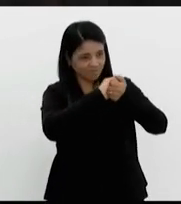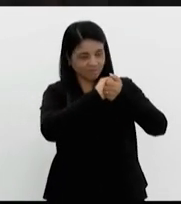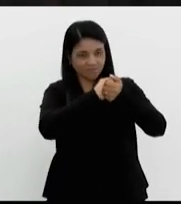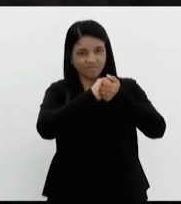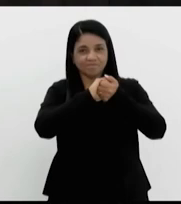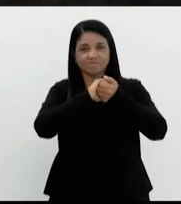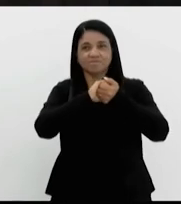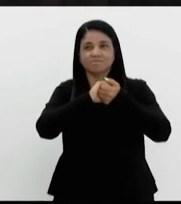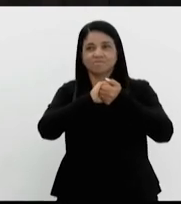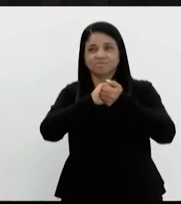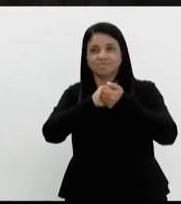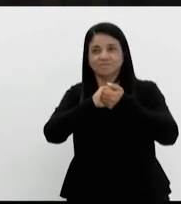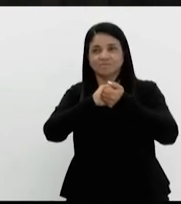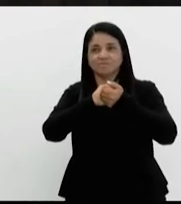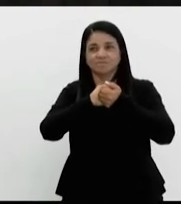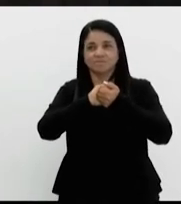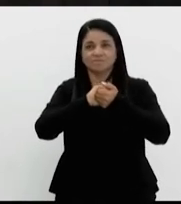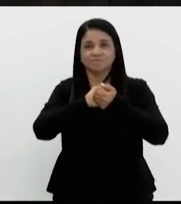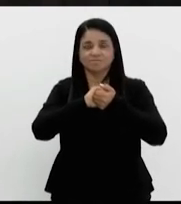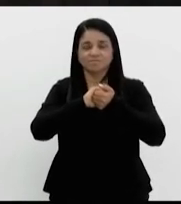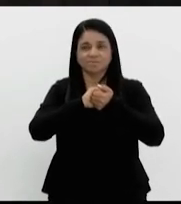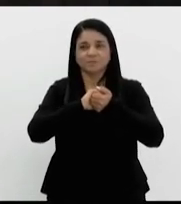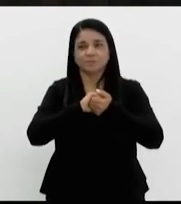Pode levar.